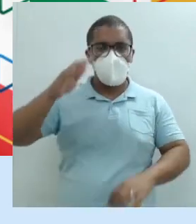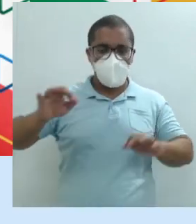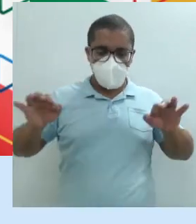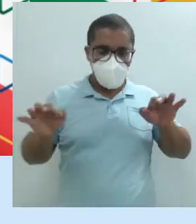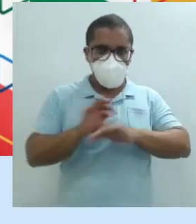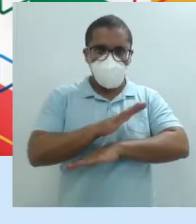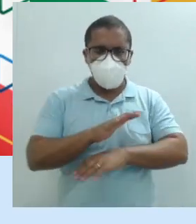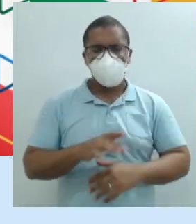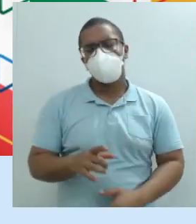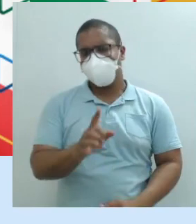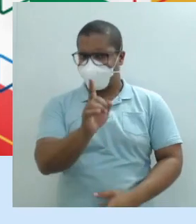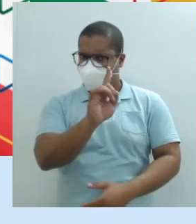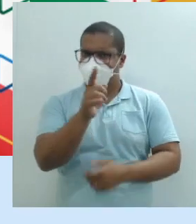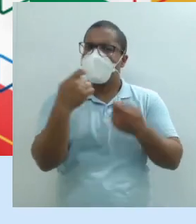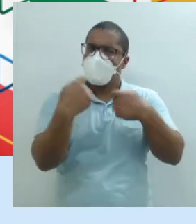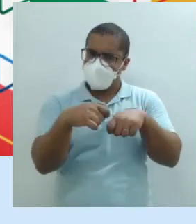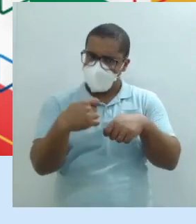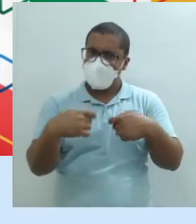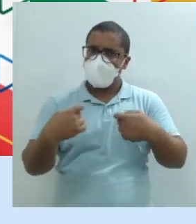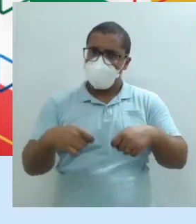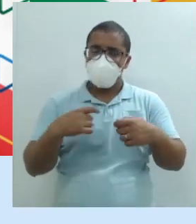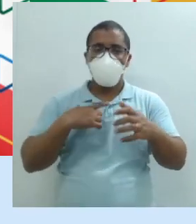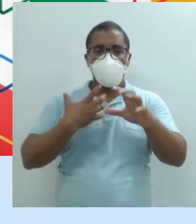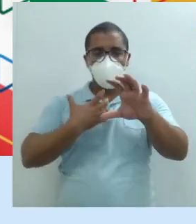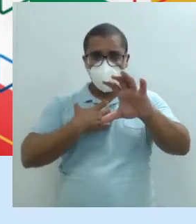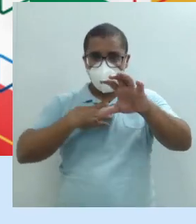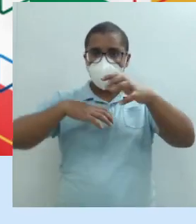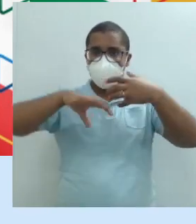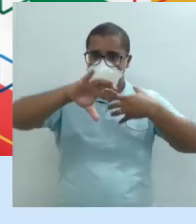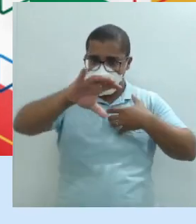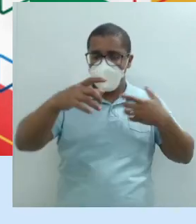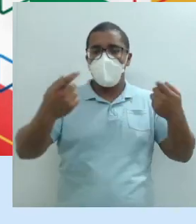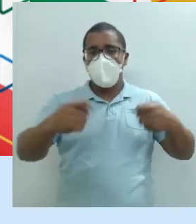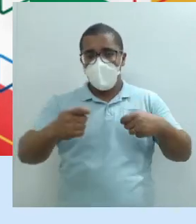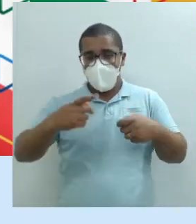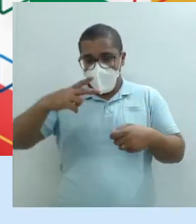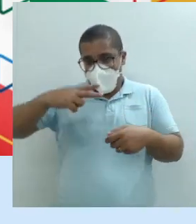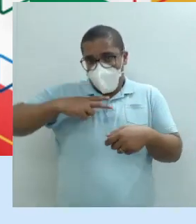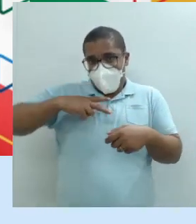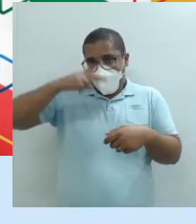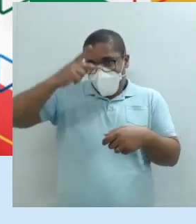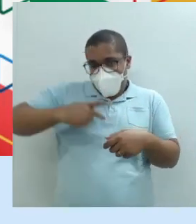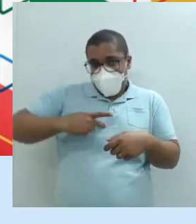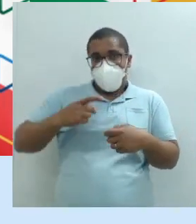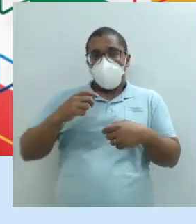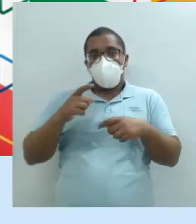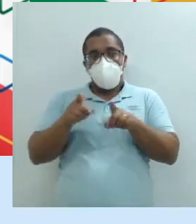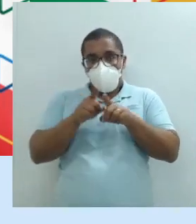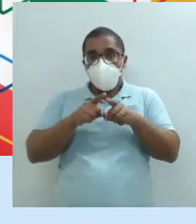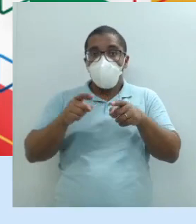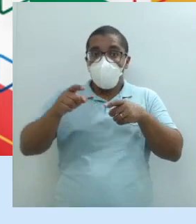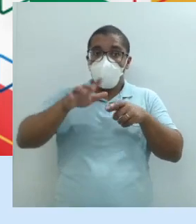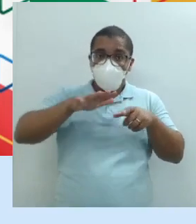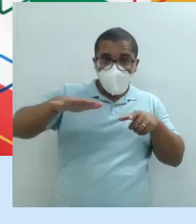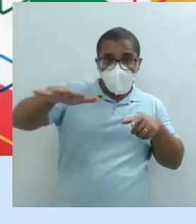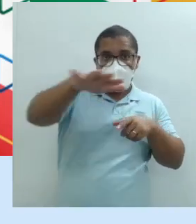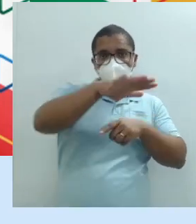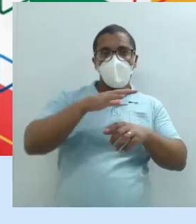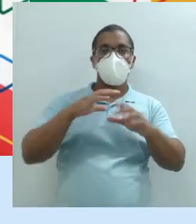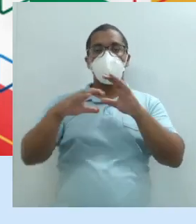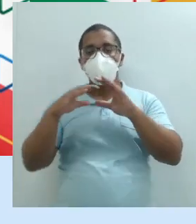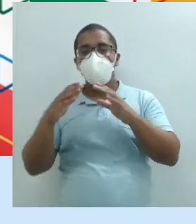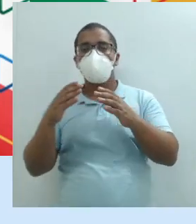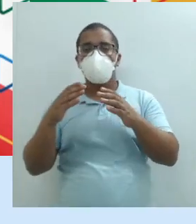também desenvolver ali o interpessoal e o intrapessoal. Não é balela, besteira, não é